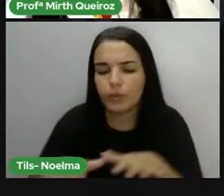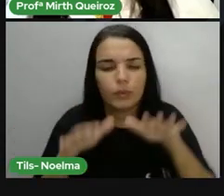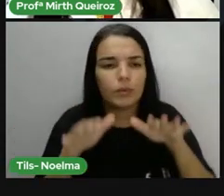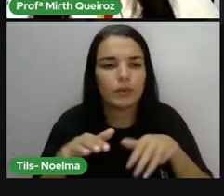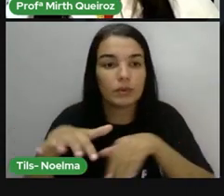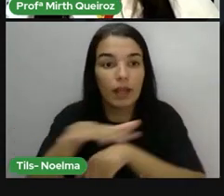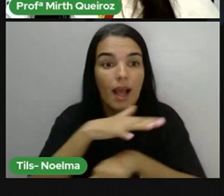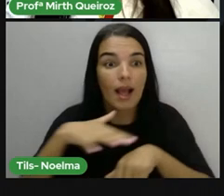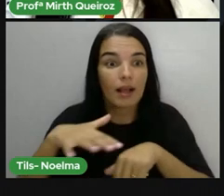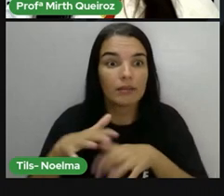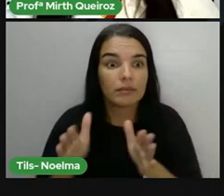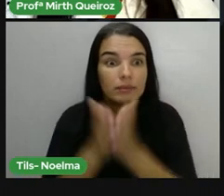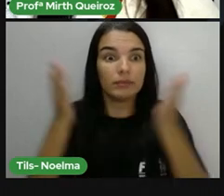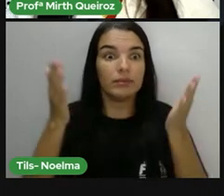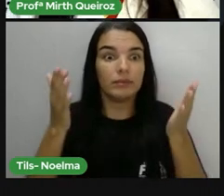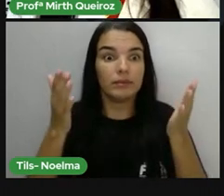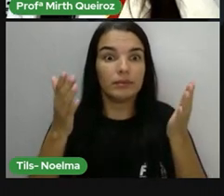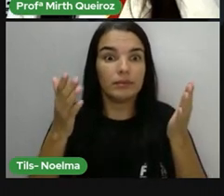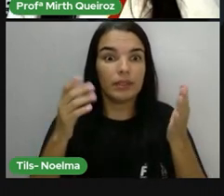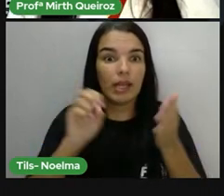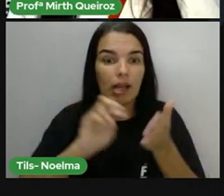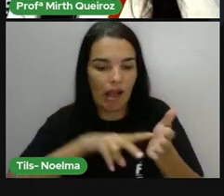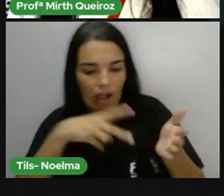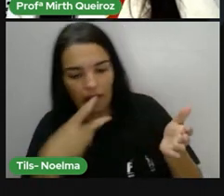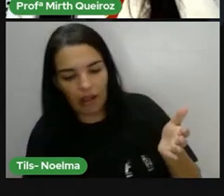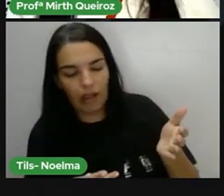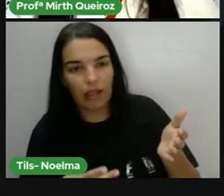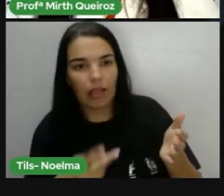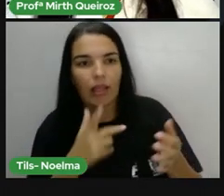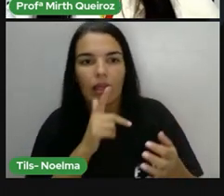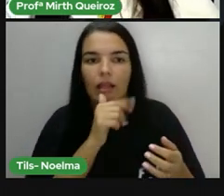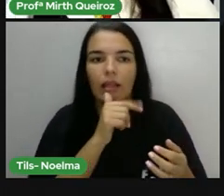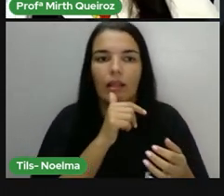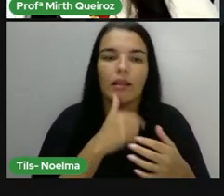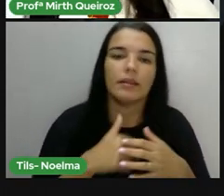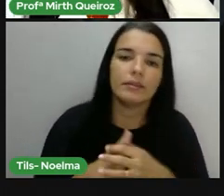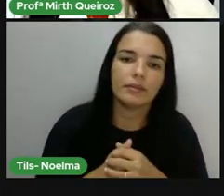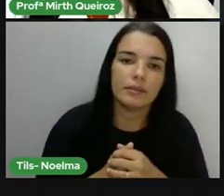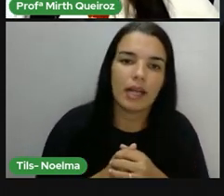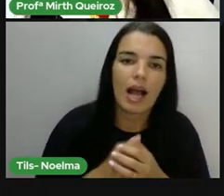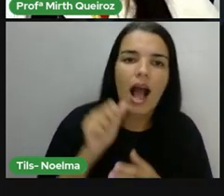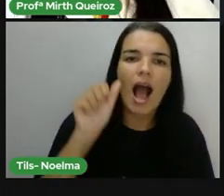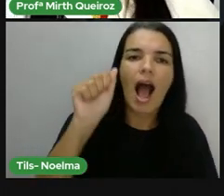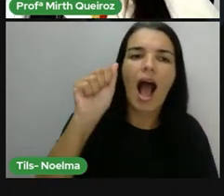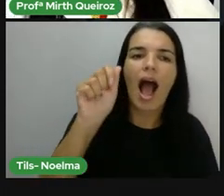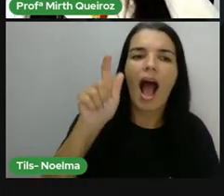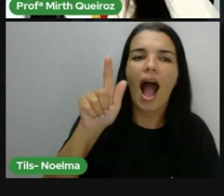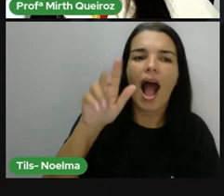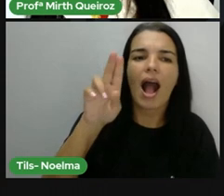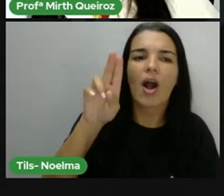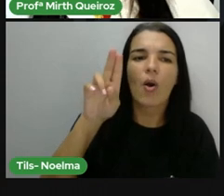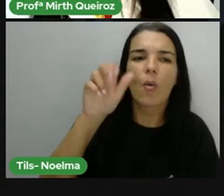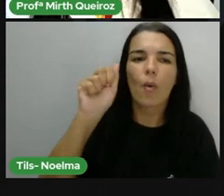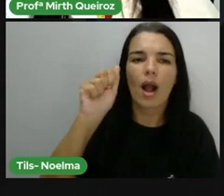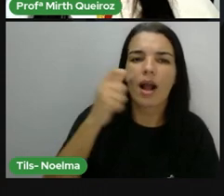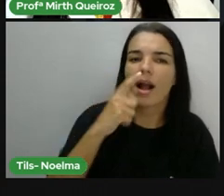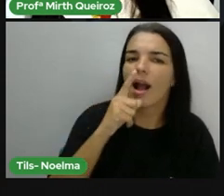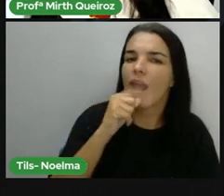quando de repente o gelo se rompeu e um deles caiu na água. Água. Tem